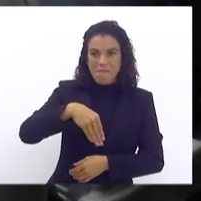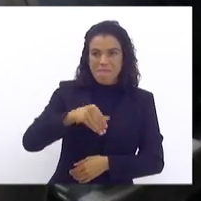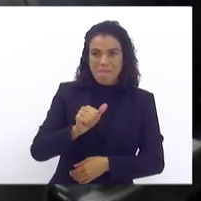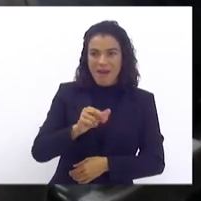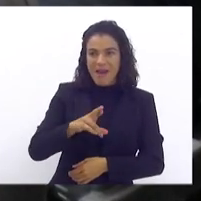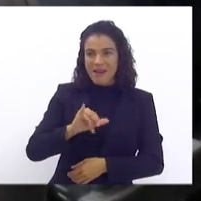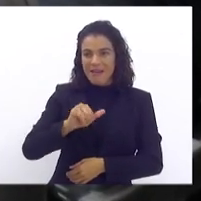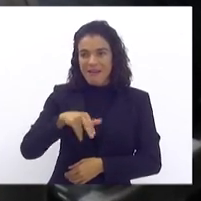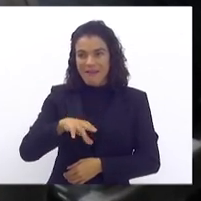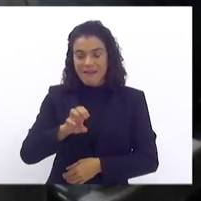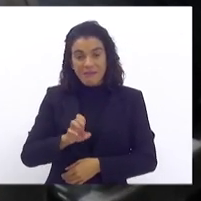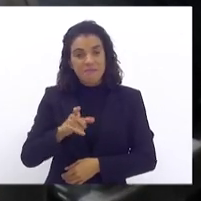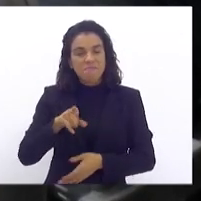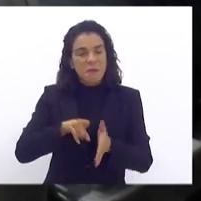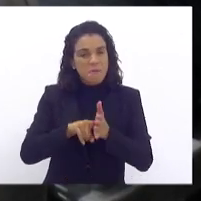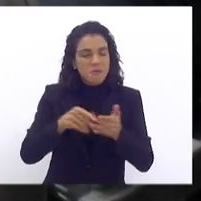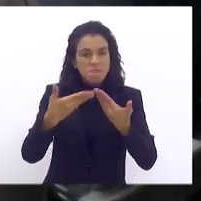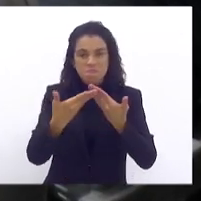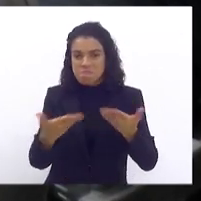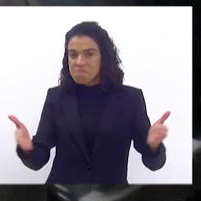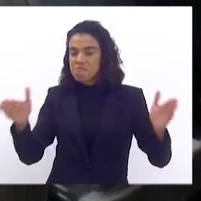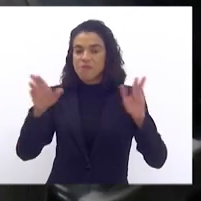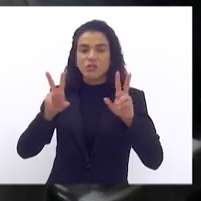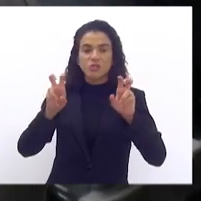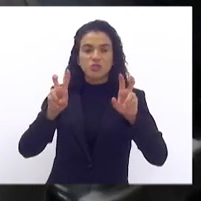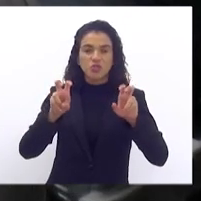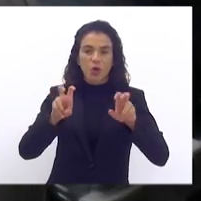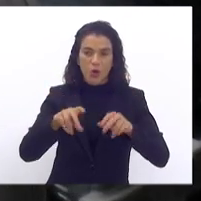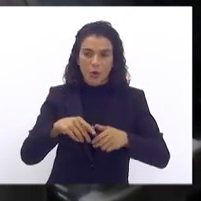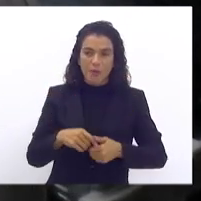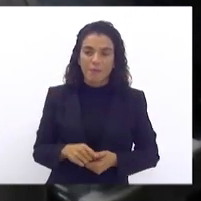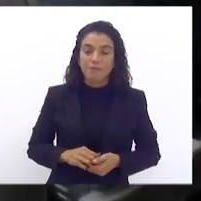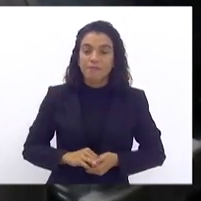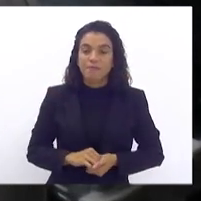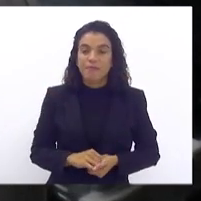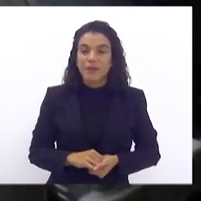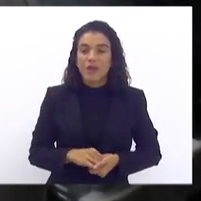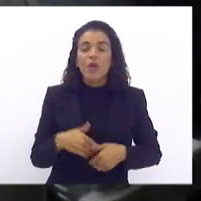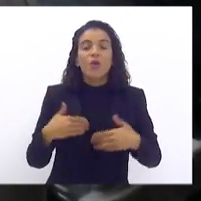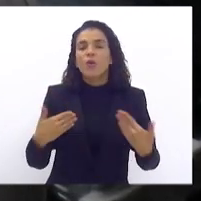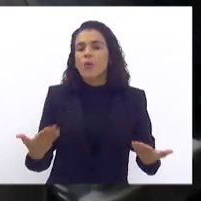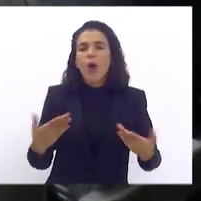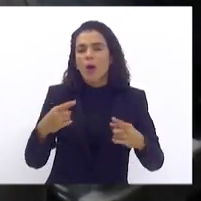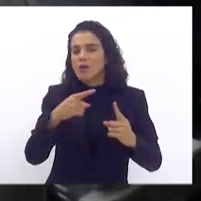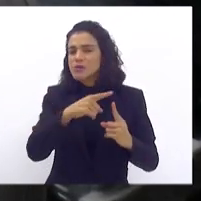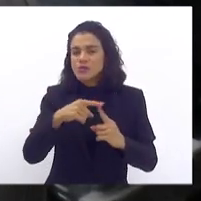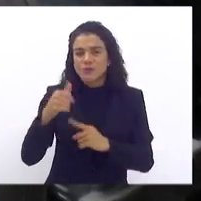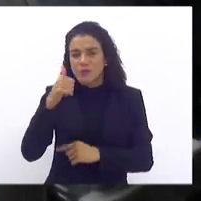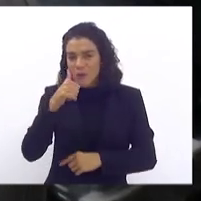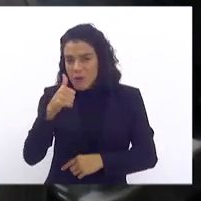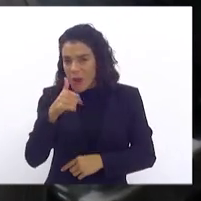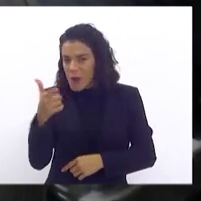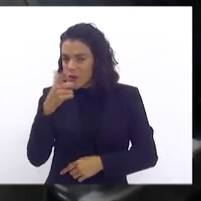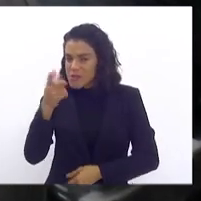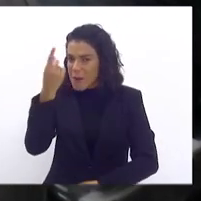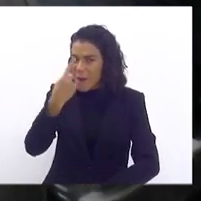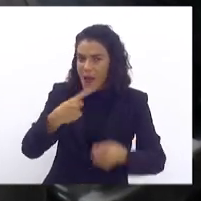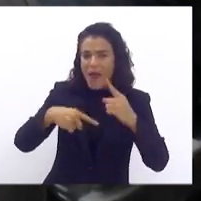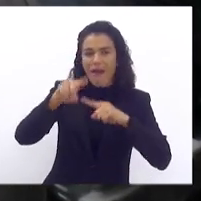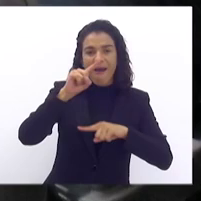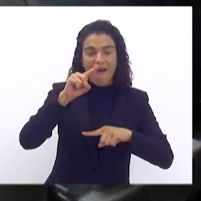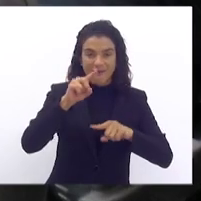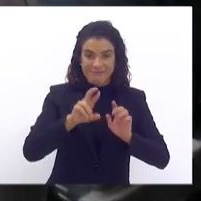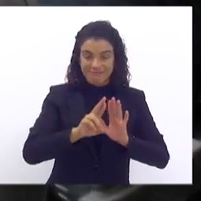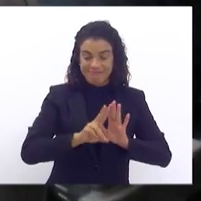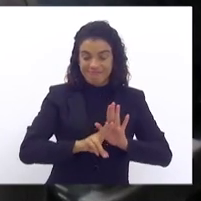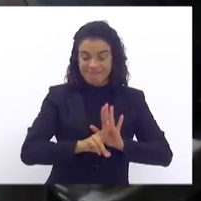fez uma pesquisa bem ampla sobre as mulheres na segunda instância. Quais as mulheres que chegam à segunda instância? Porque nós não temos ali em